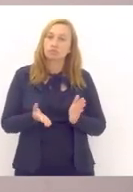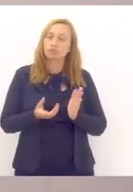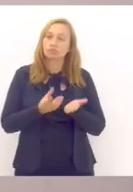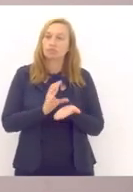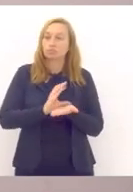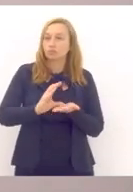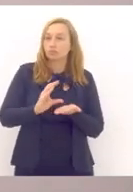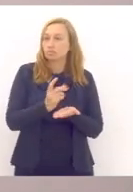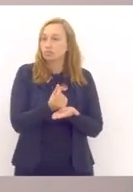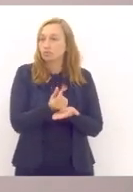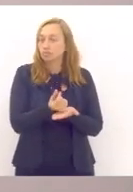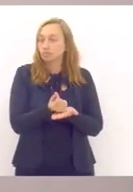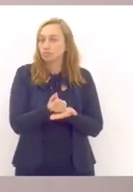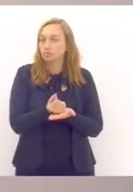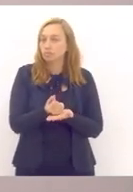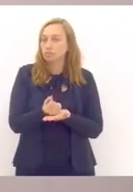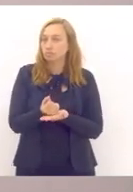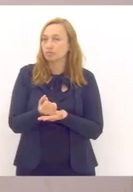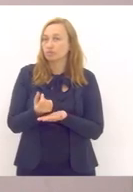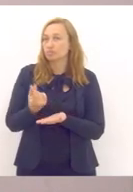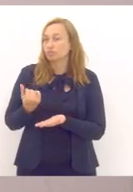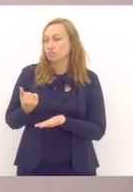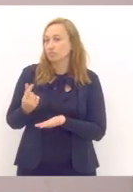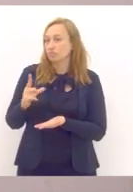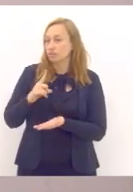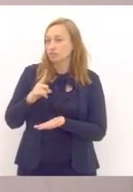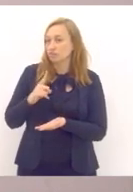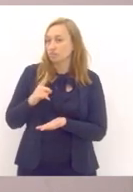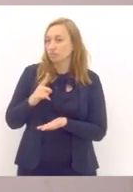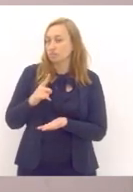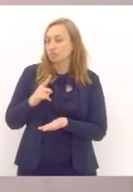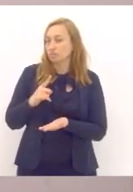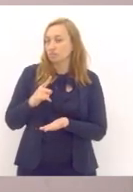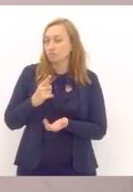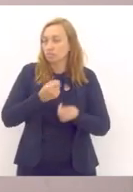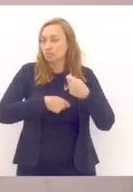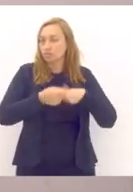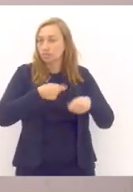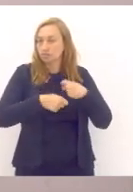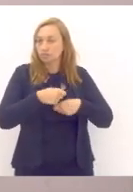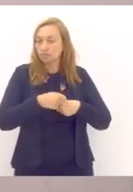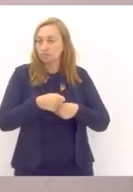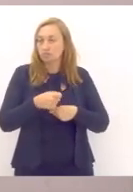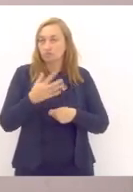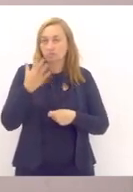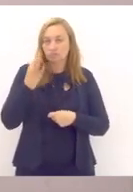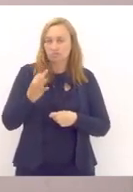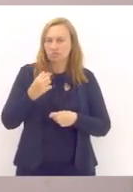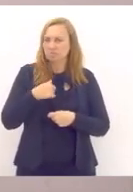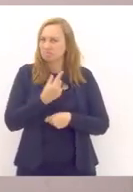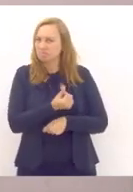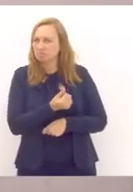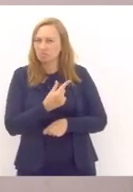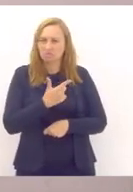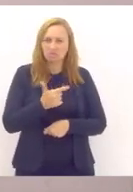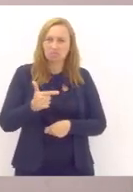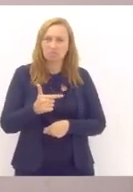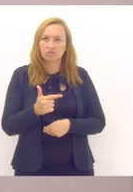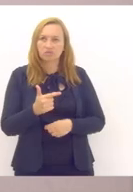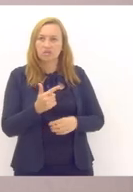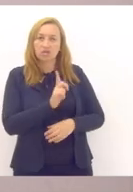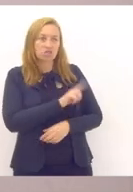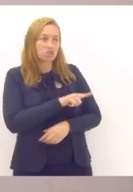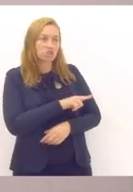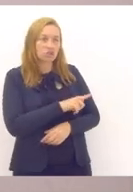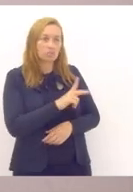Então, assim, deputado, você me pergunta quanto dinheiro você tem? Quantas contas, quanto dinheiro eu tenho, eu sei. Mas quantas contas eu tenho? Eles têm gestão